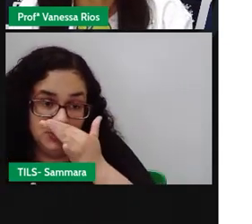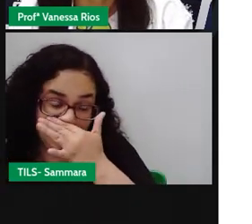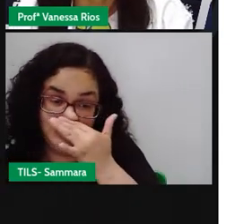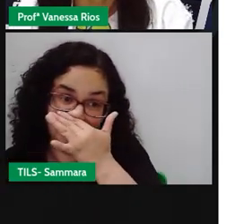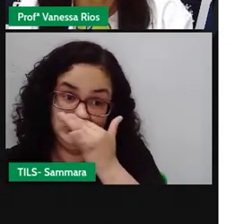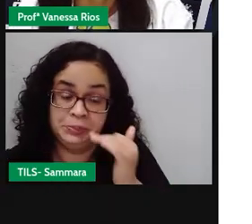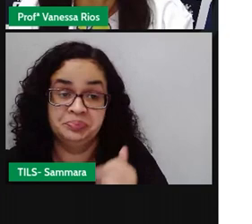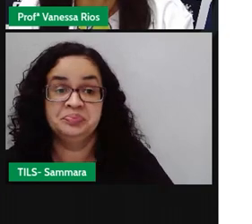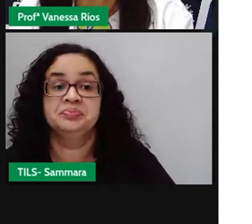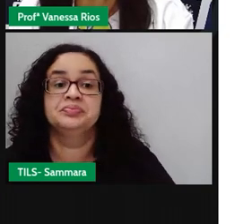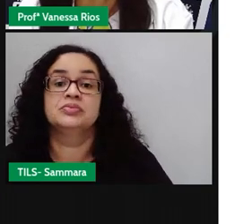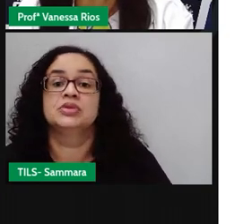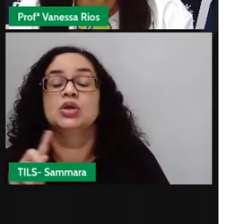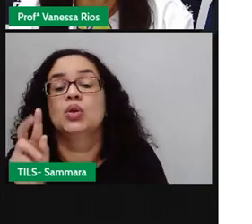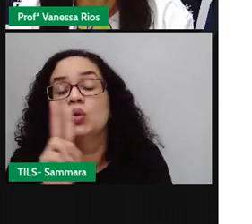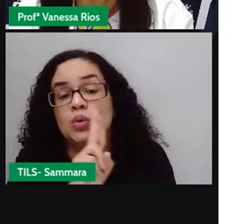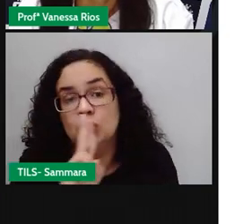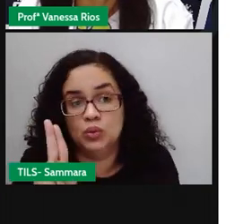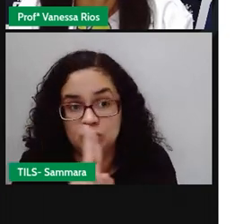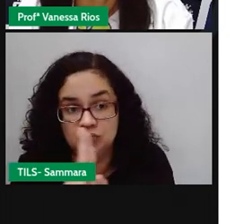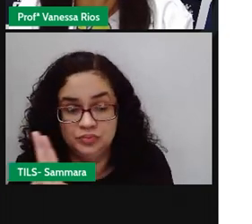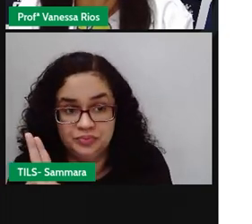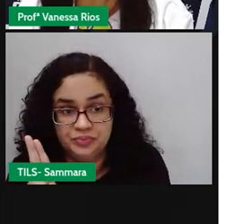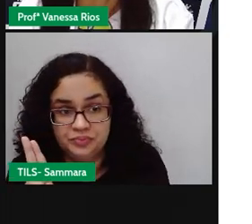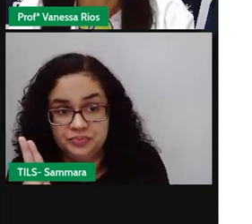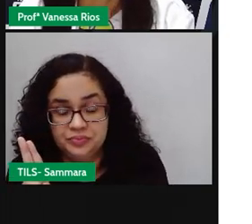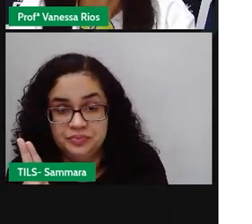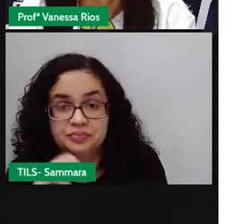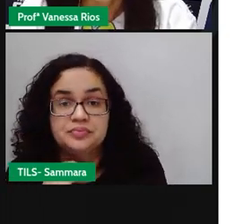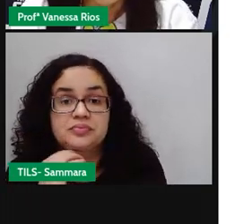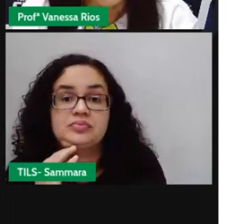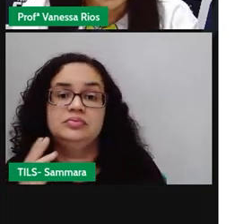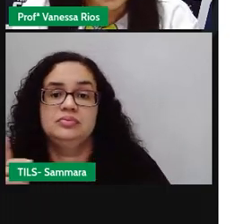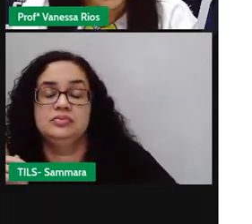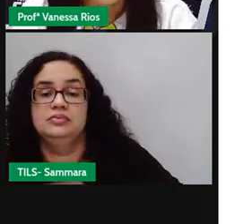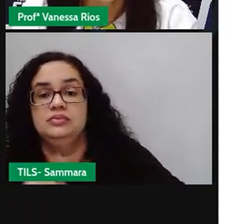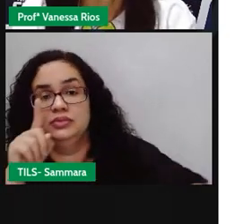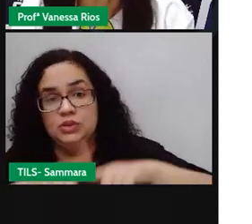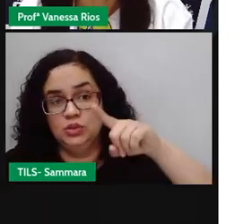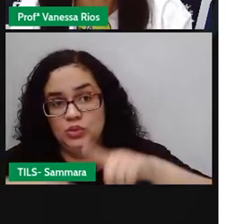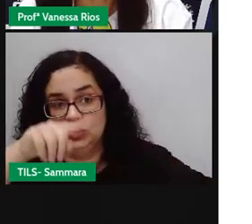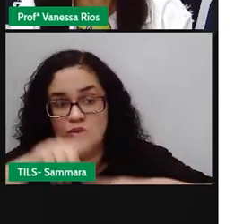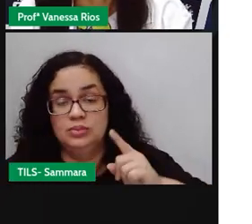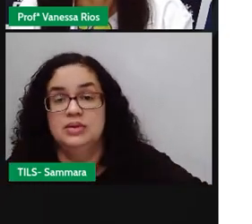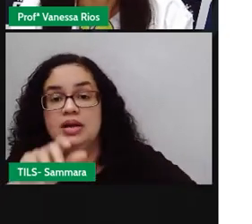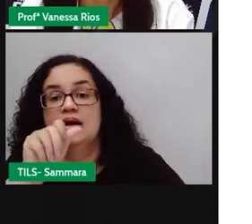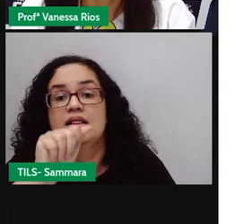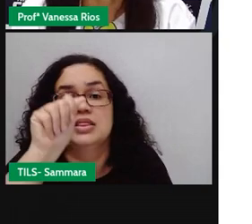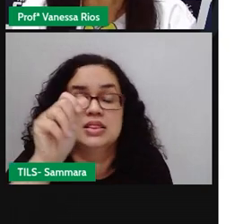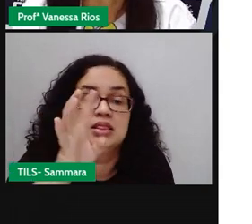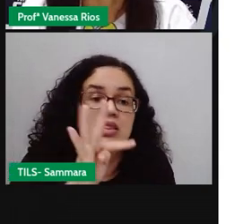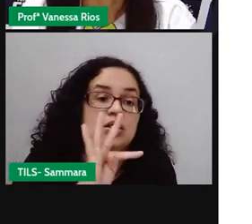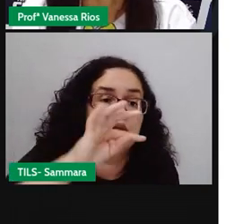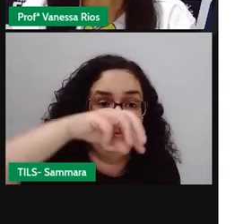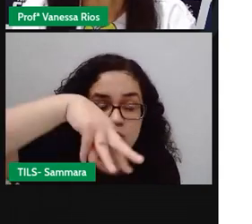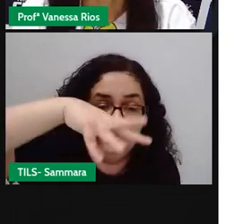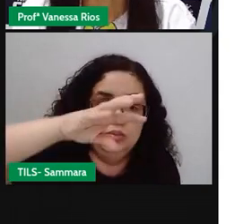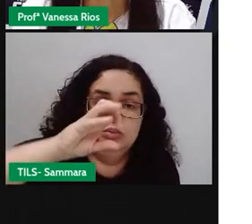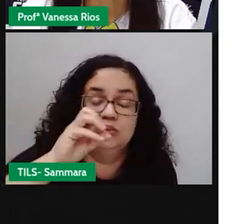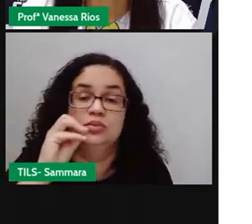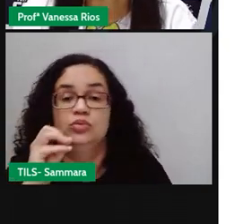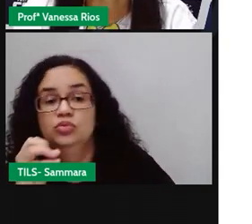Então, quando nomearam, né, a matéria que forma os materiais de átomo, os cientistas aí